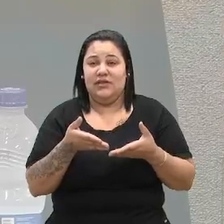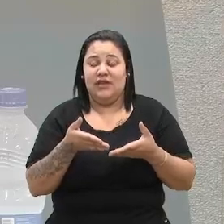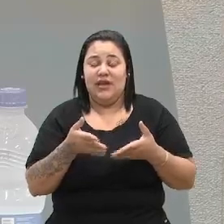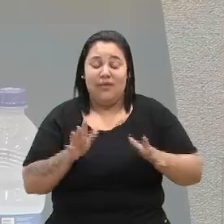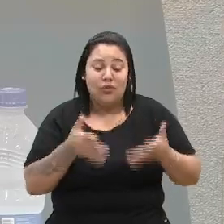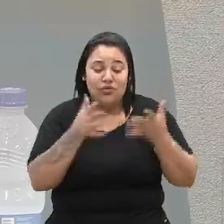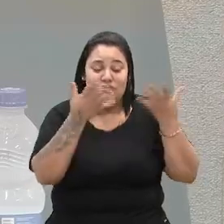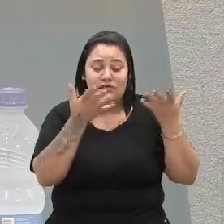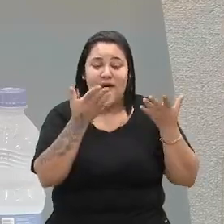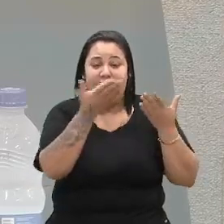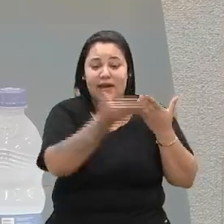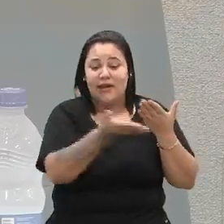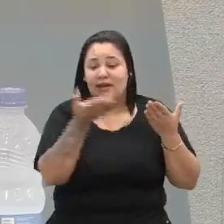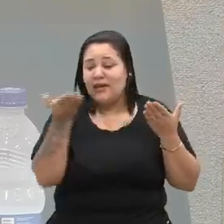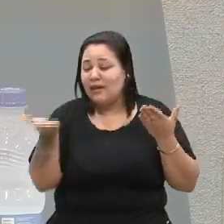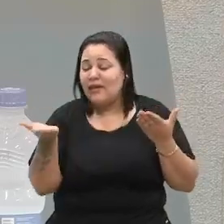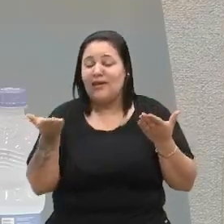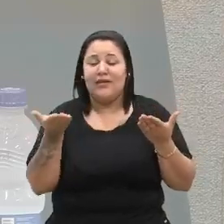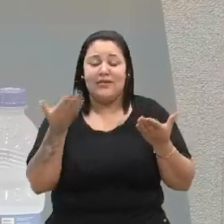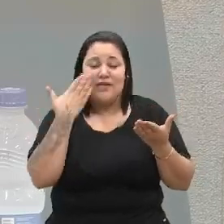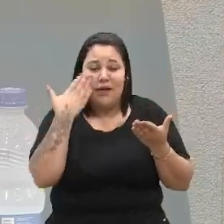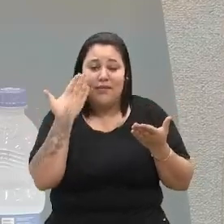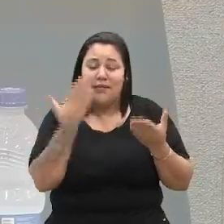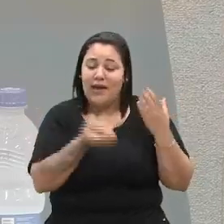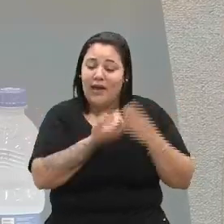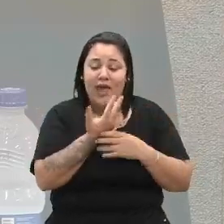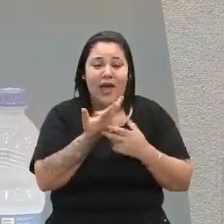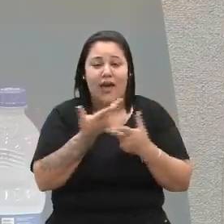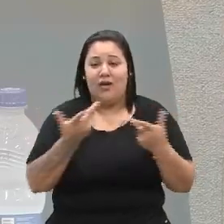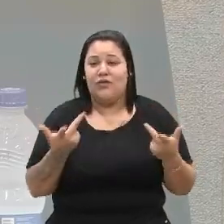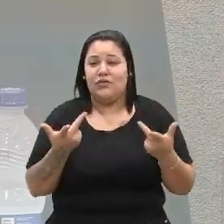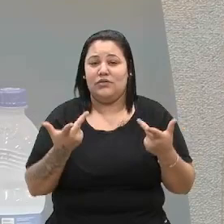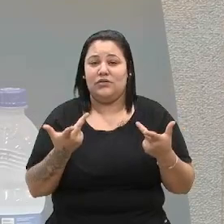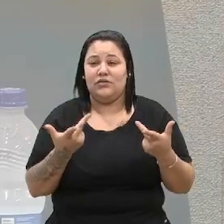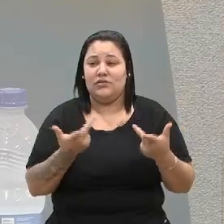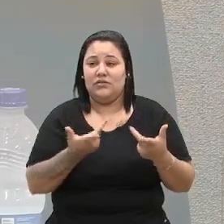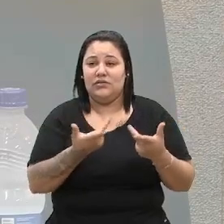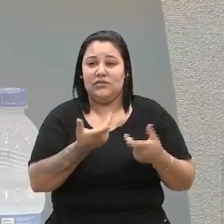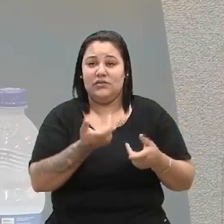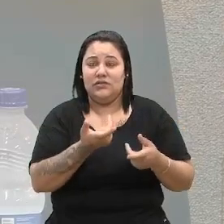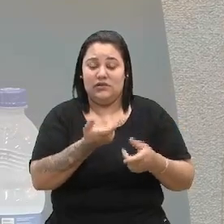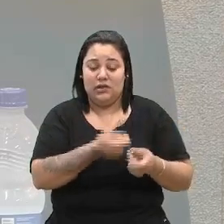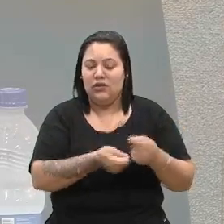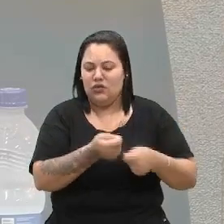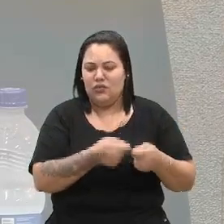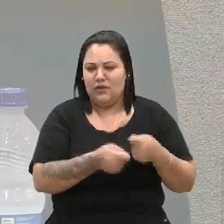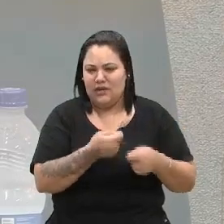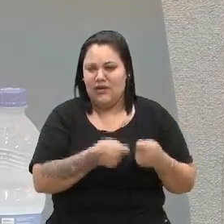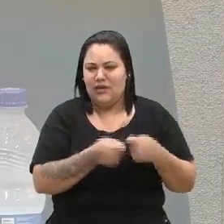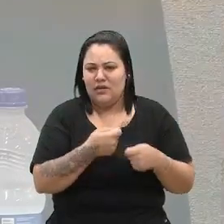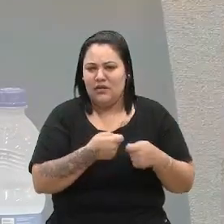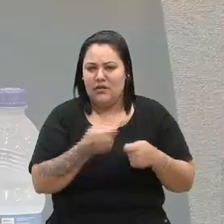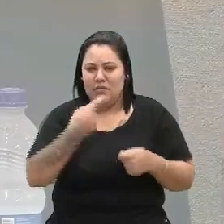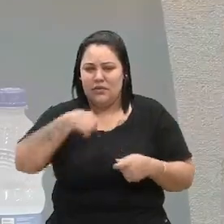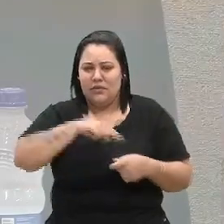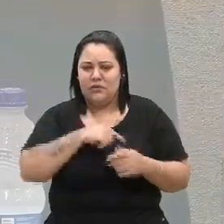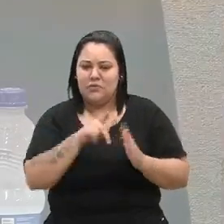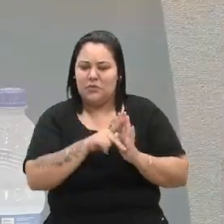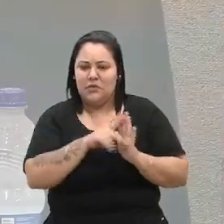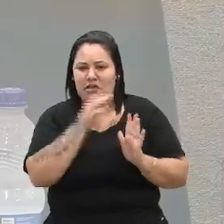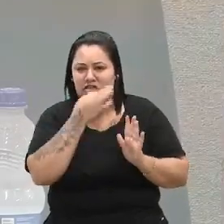quê? Para criar coisas que, economicamente, para o nosso município não trazem